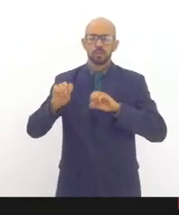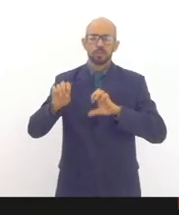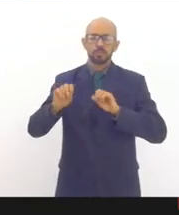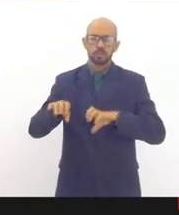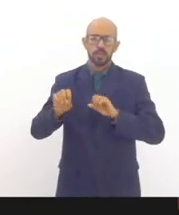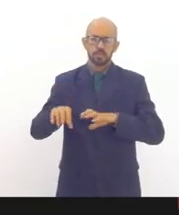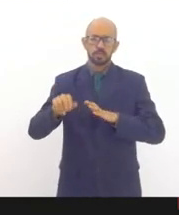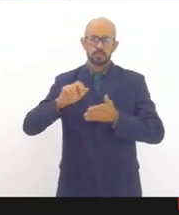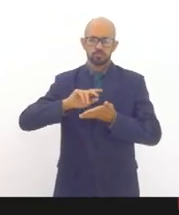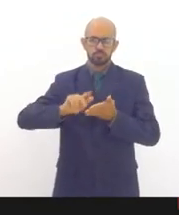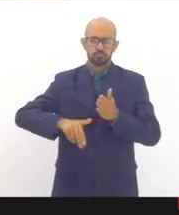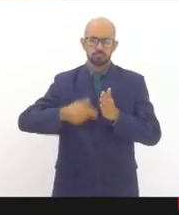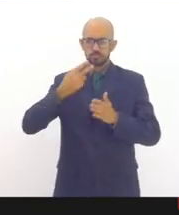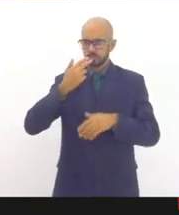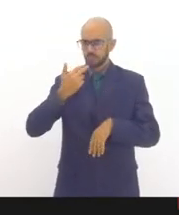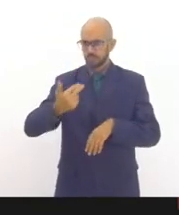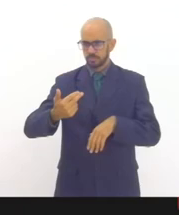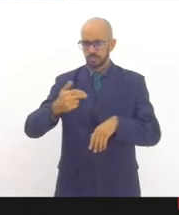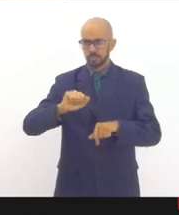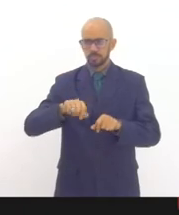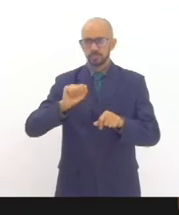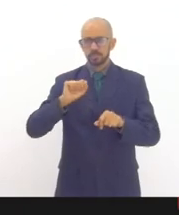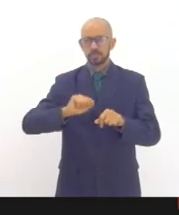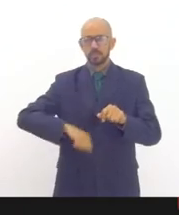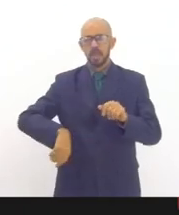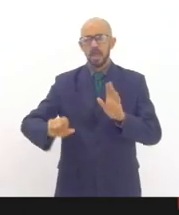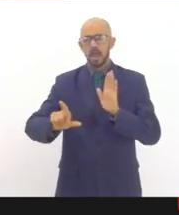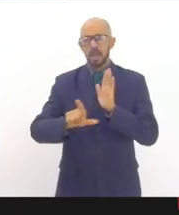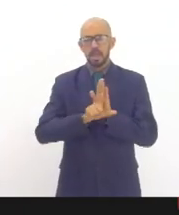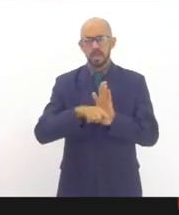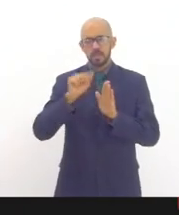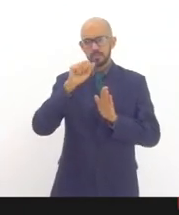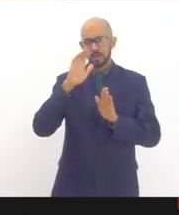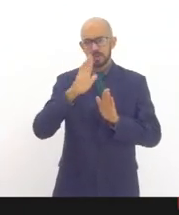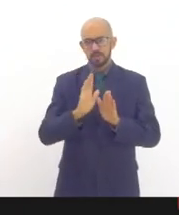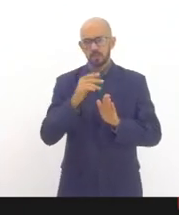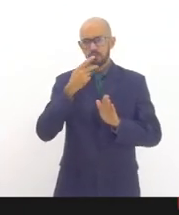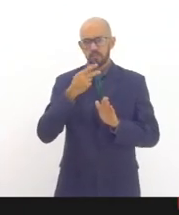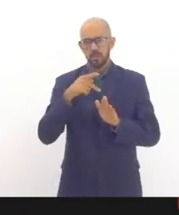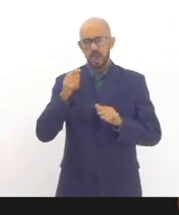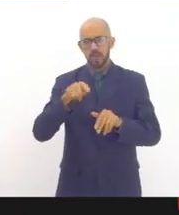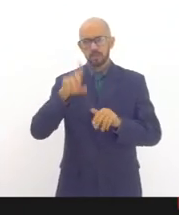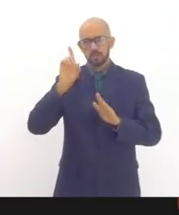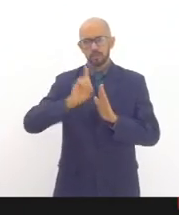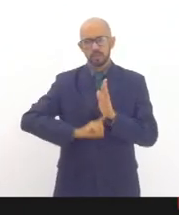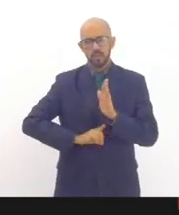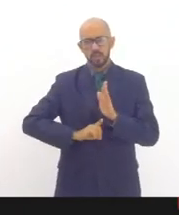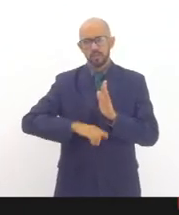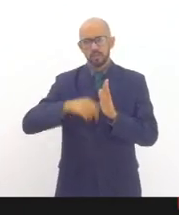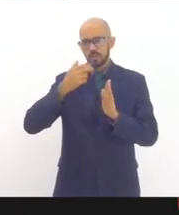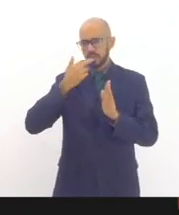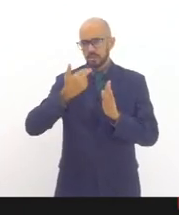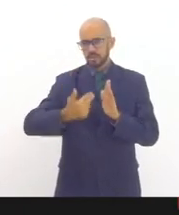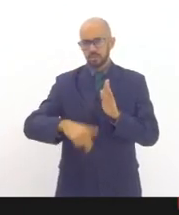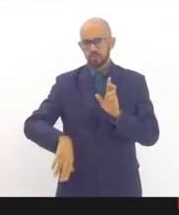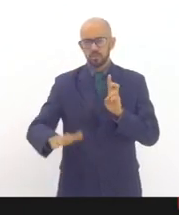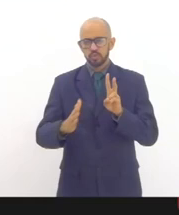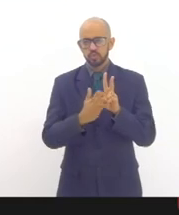plurilingue, a legislação educacional brasileira, ela explicita direitos linguísticos às populações